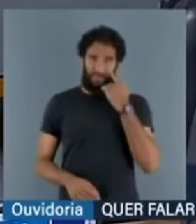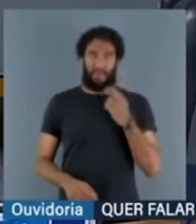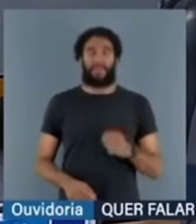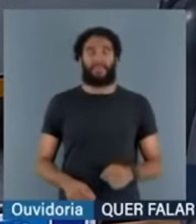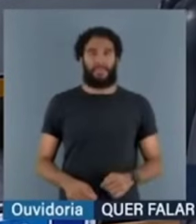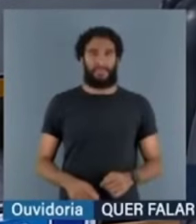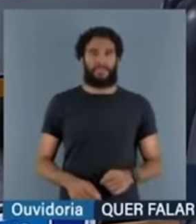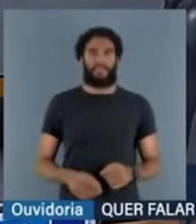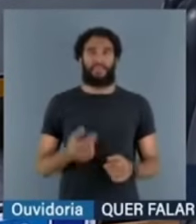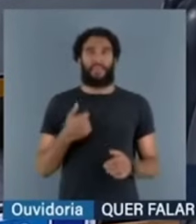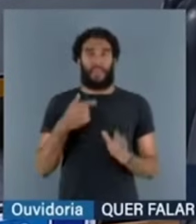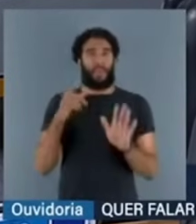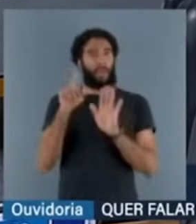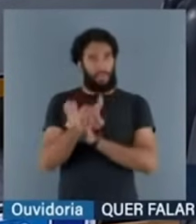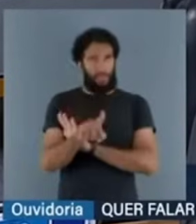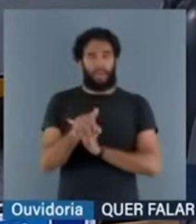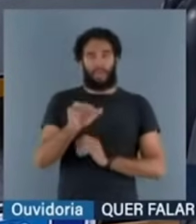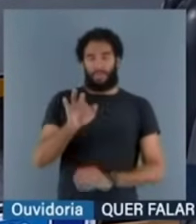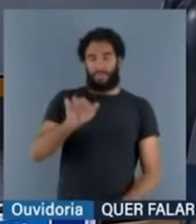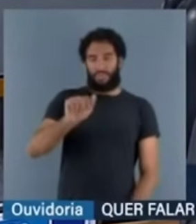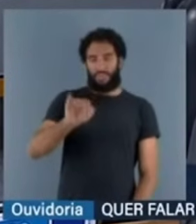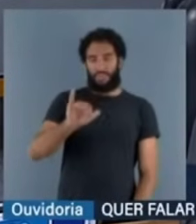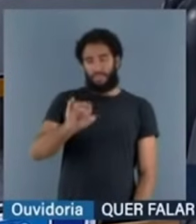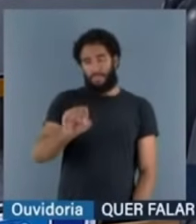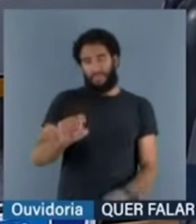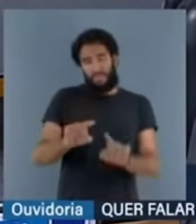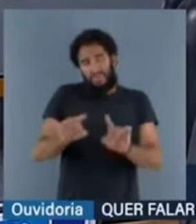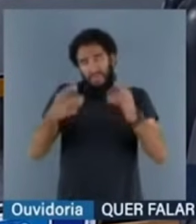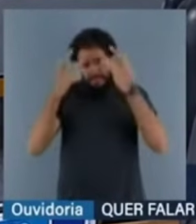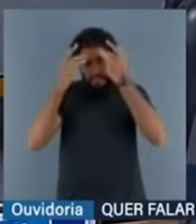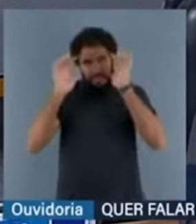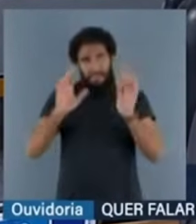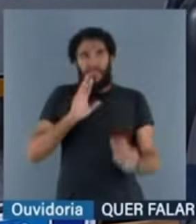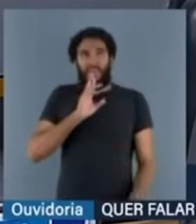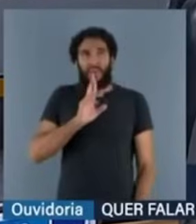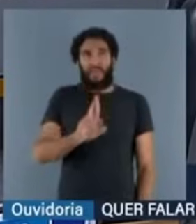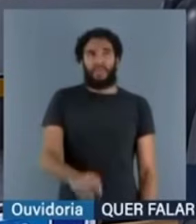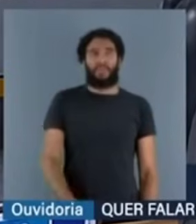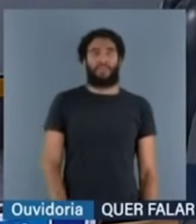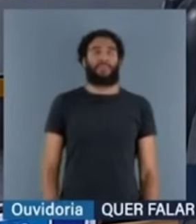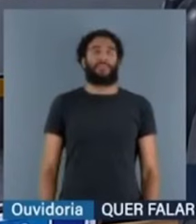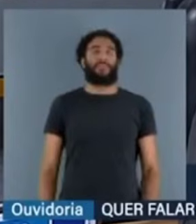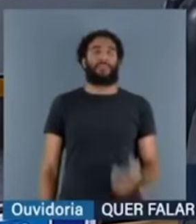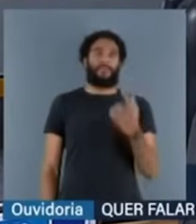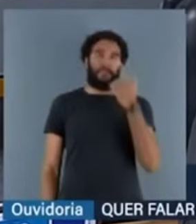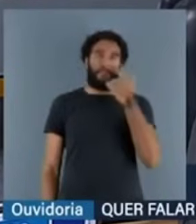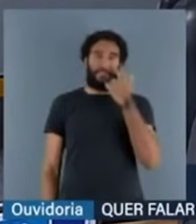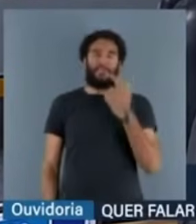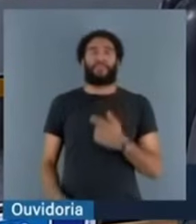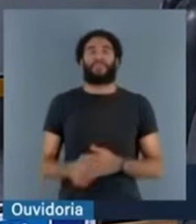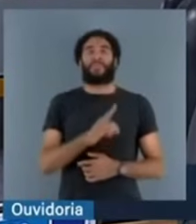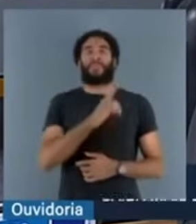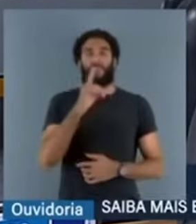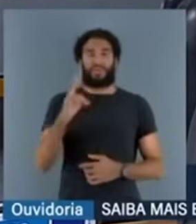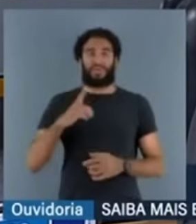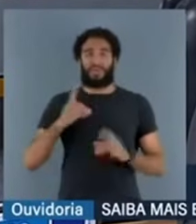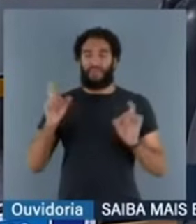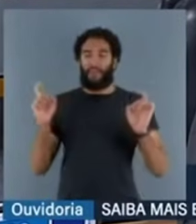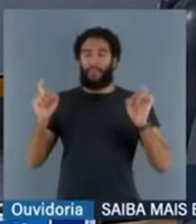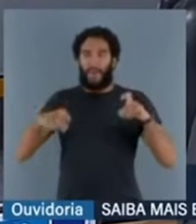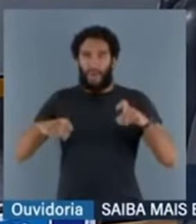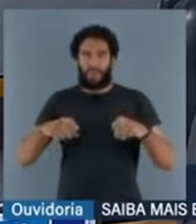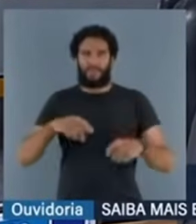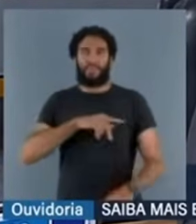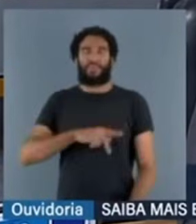e eu ia perguntar aqui para o Fábio, porque eu não sei se ele vai responder alguma coisa, mas olha só, no dia da posse do presidente Lula,